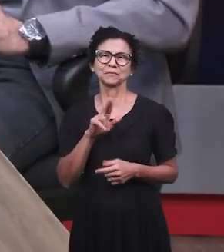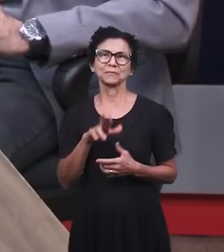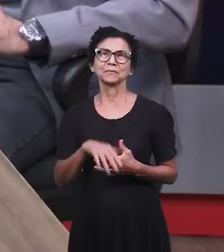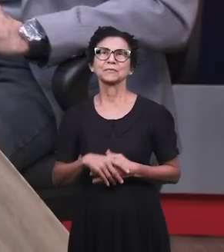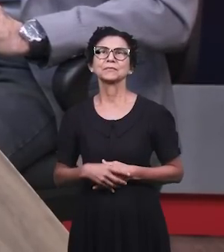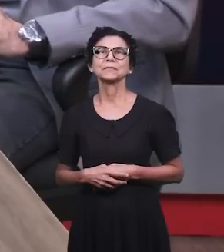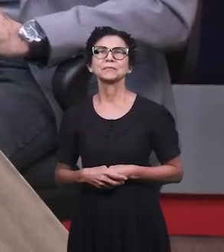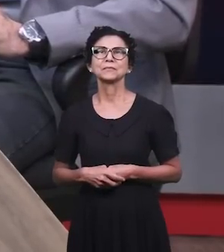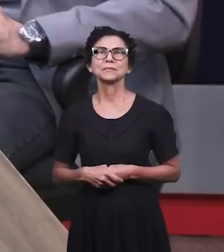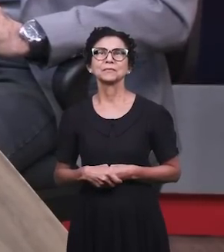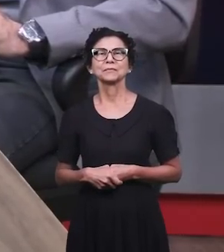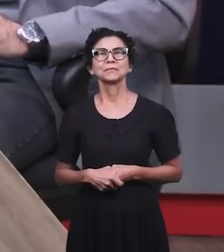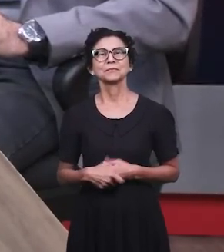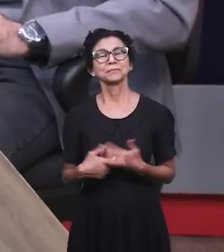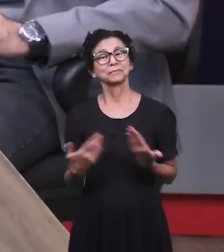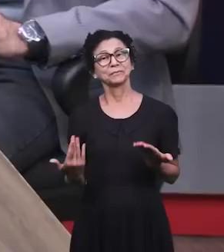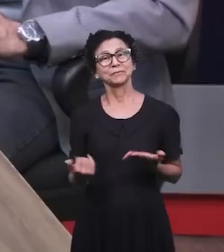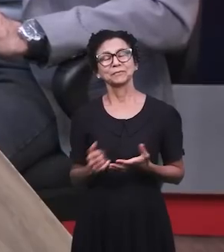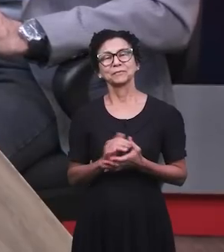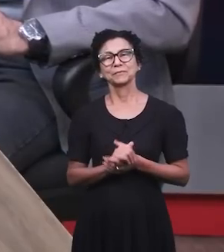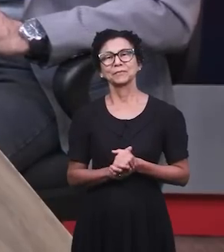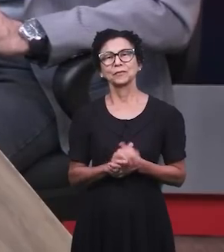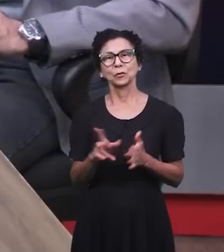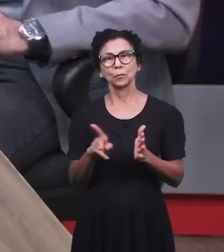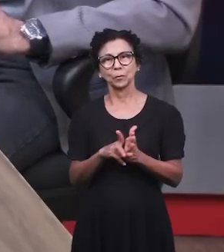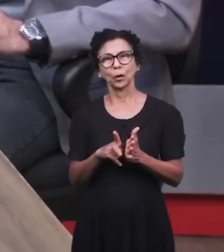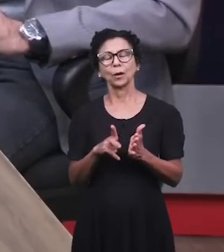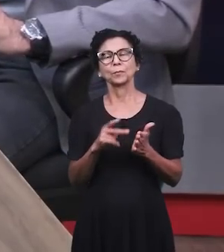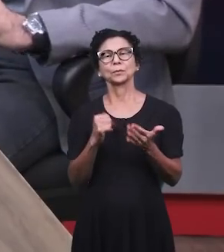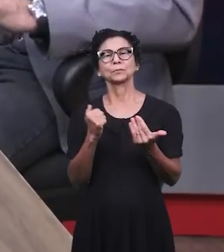mesmo porque o nome do livro é Revelação. Revelação. Né?